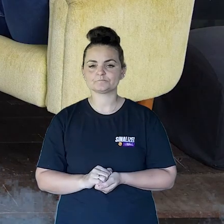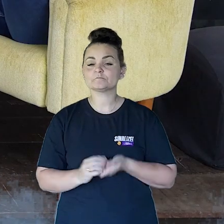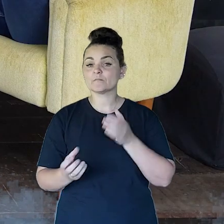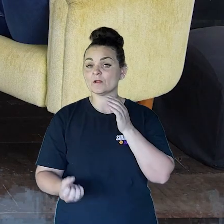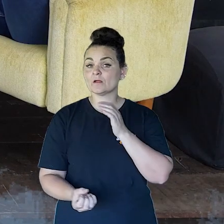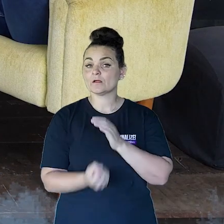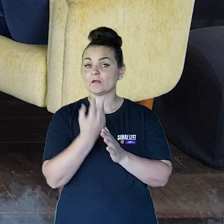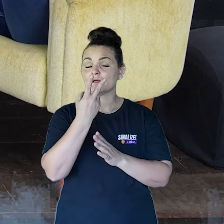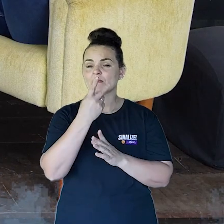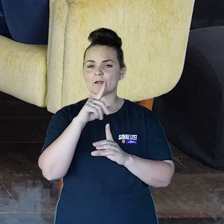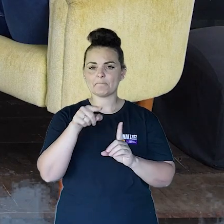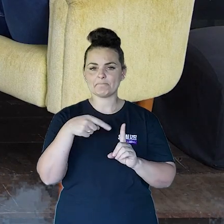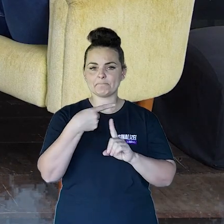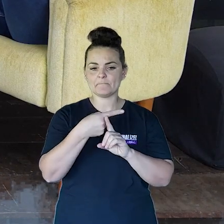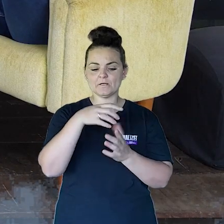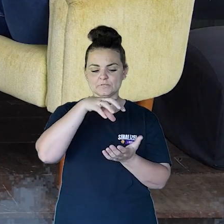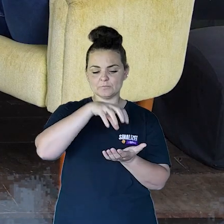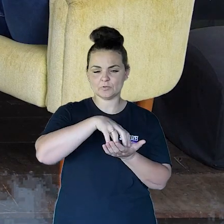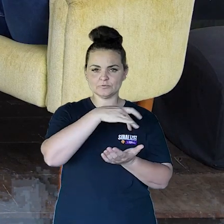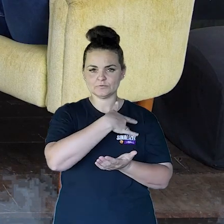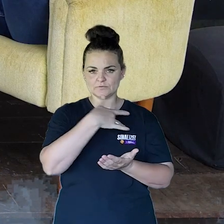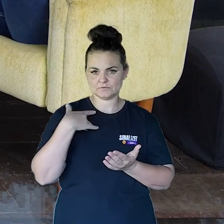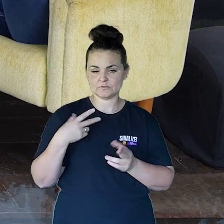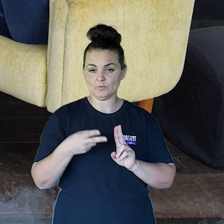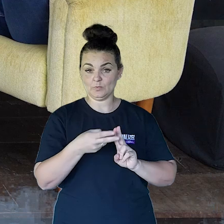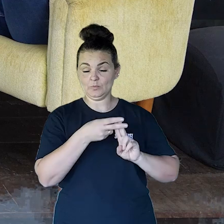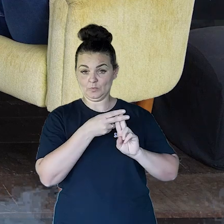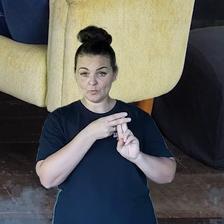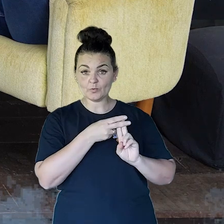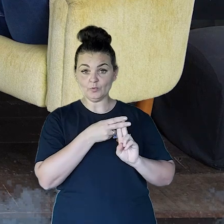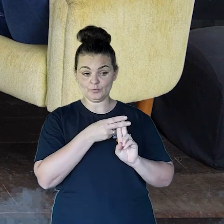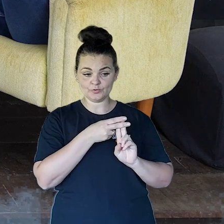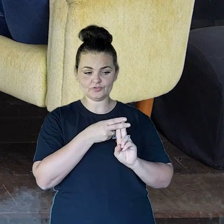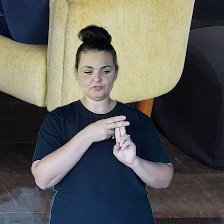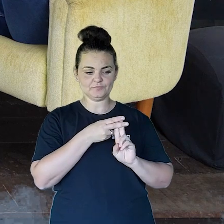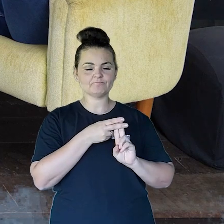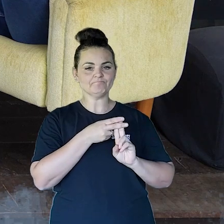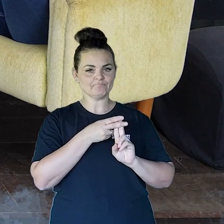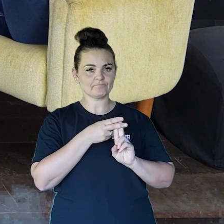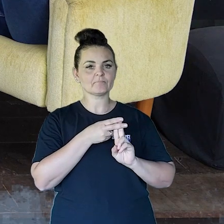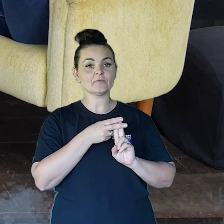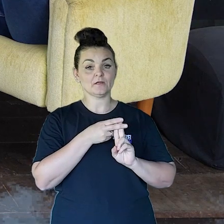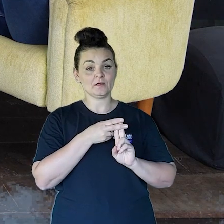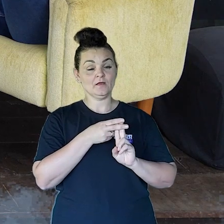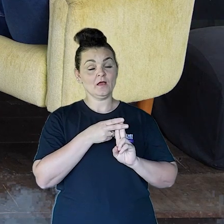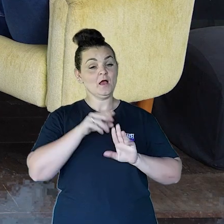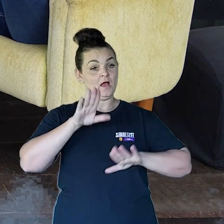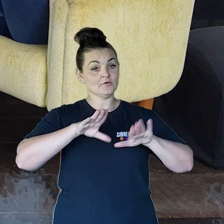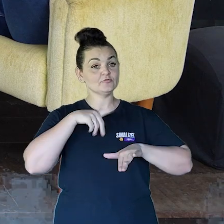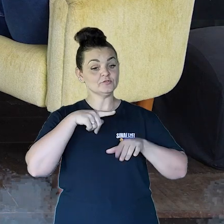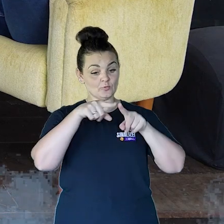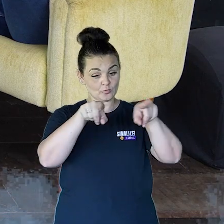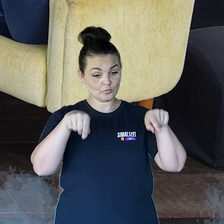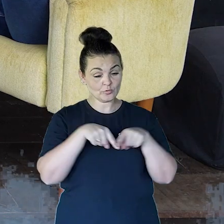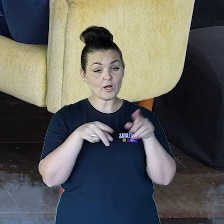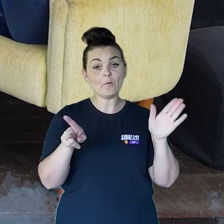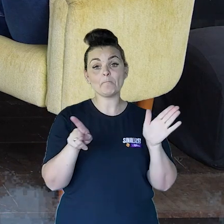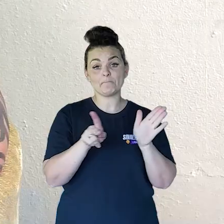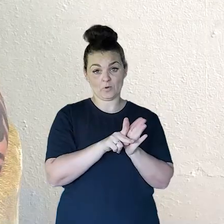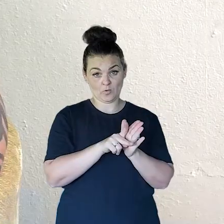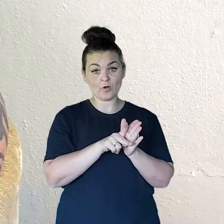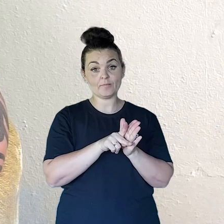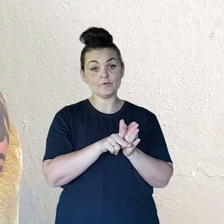mais postos, mais unidades de saúde e principalmente, não adianta você ter estrutura e não ter a mão de obra. Então nós precisamos de mais